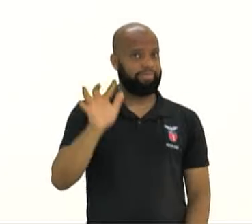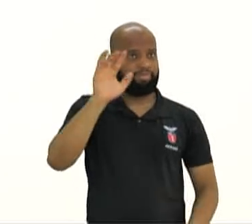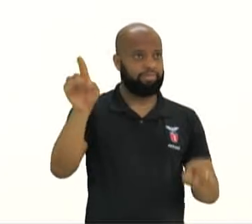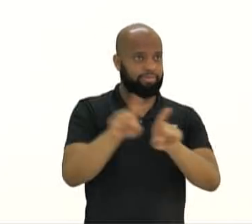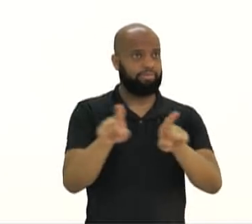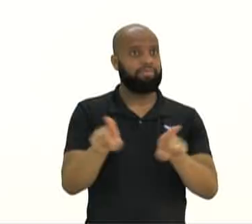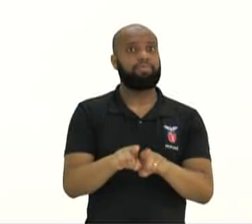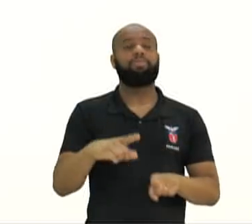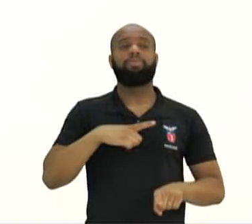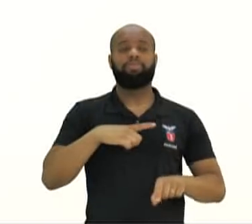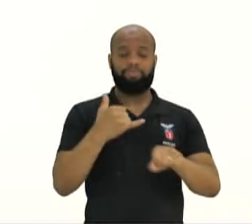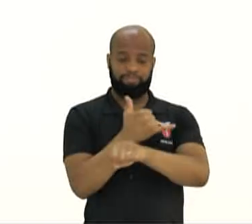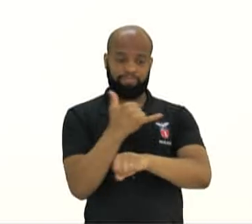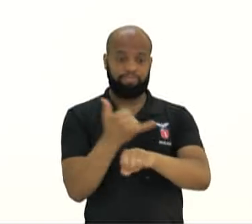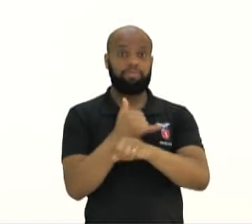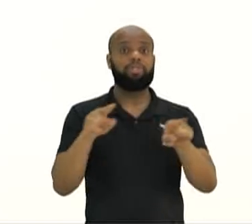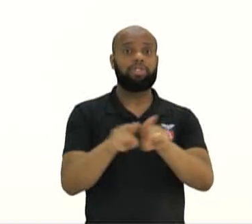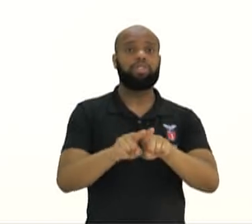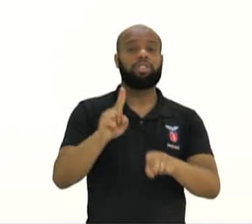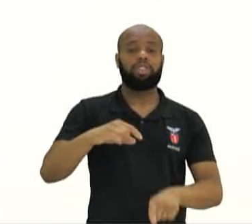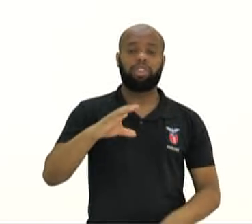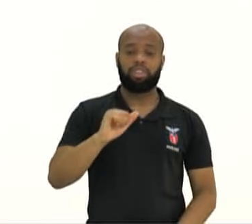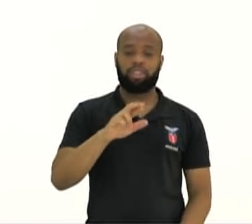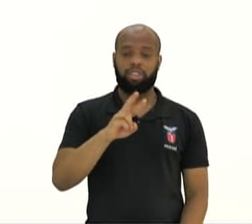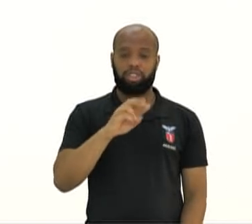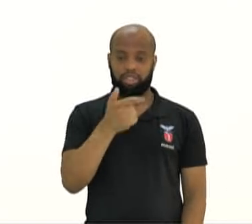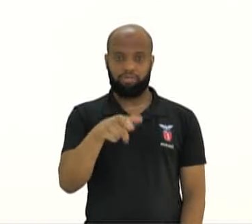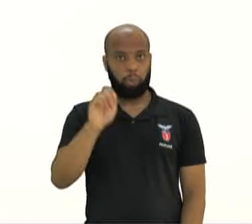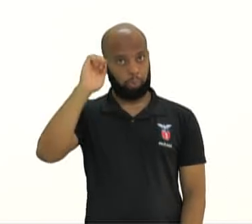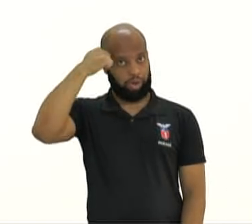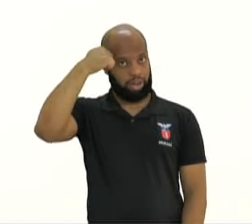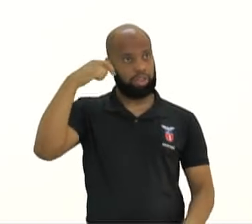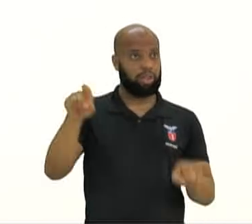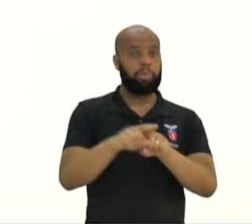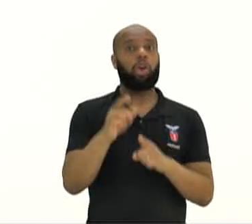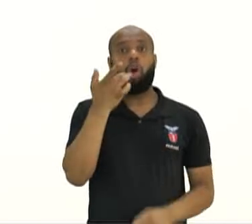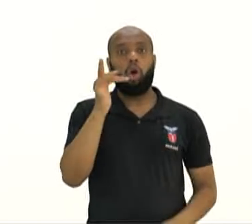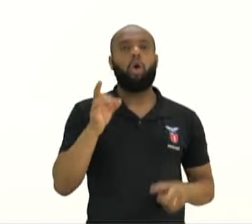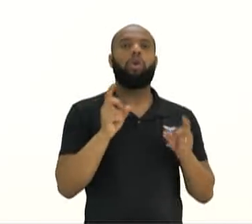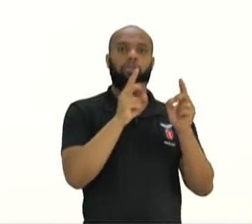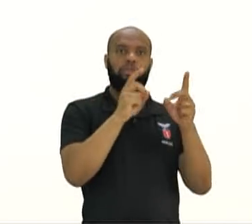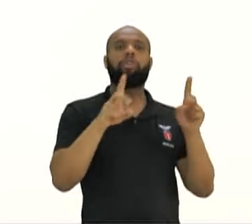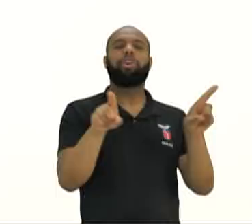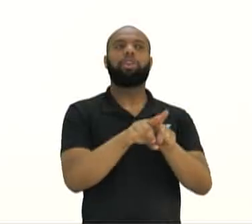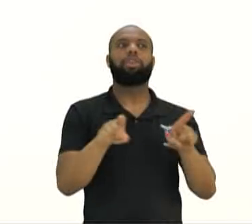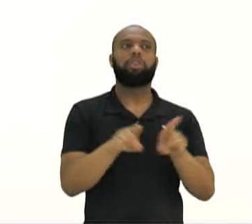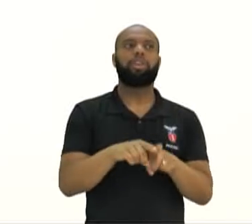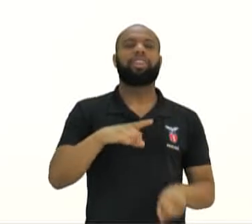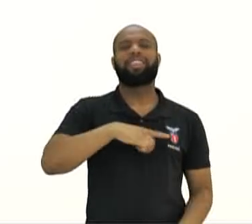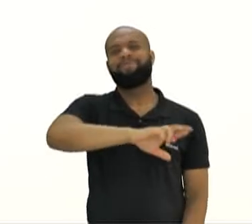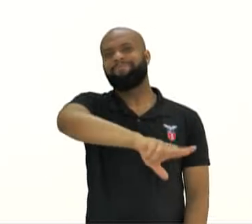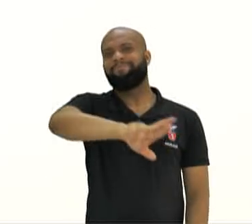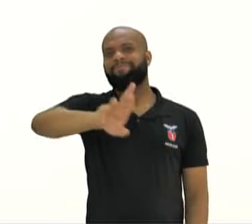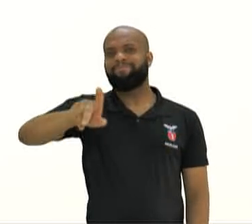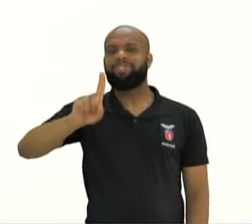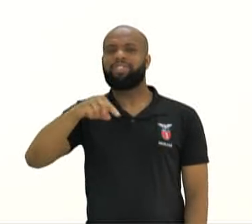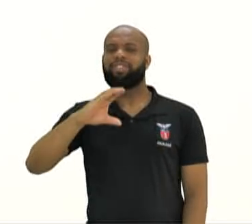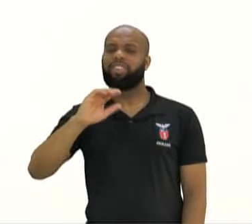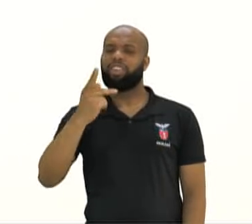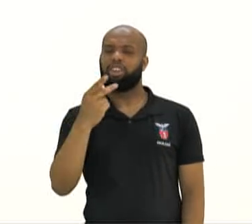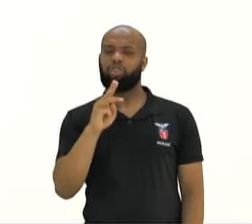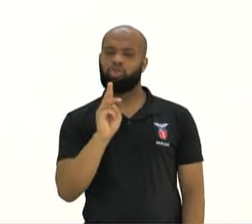De alumínio e de carvão. Exportação de ouro, chumbo, minério de ferro, são